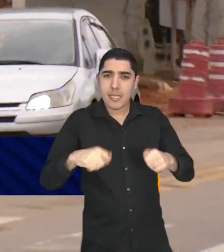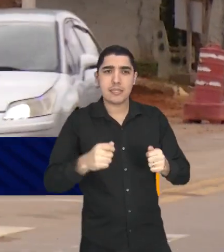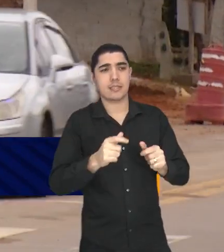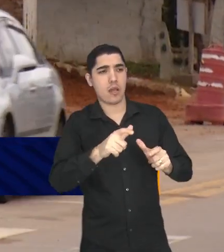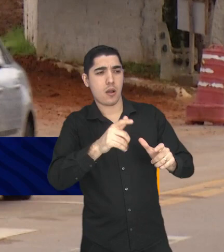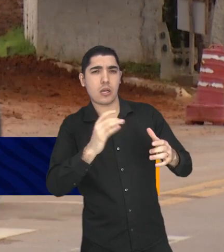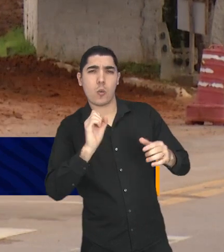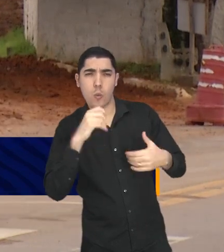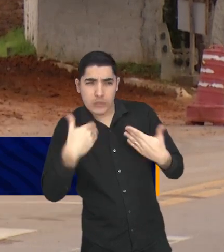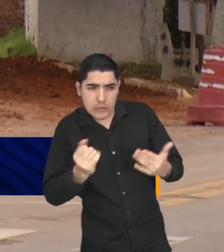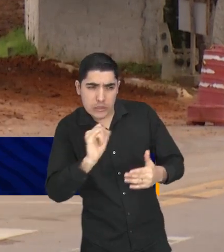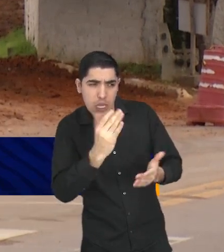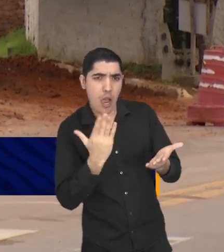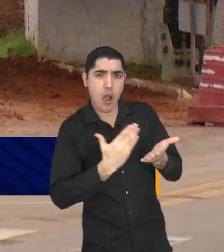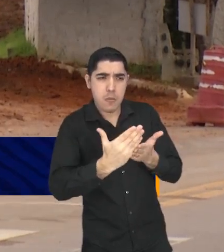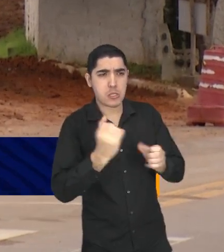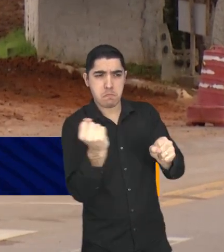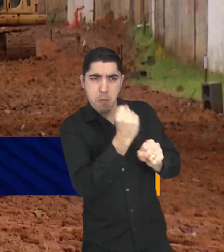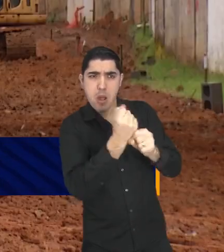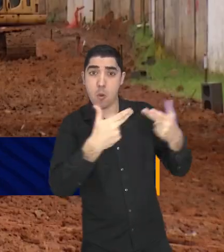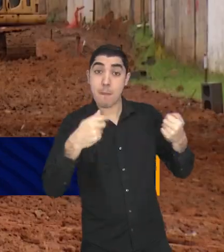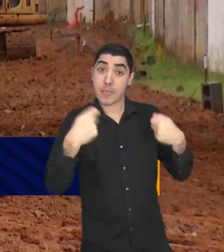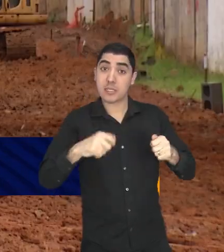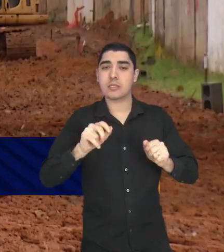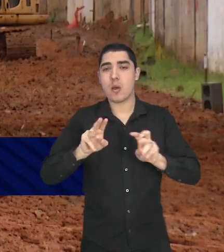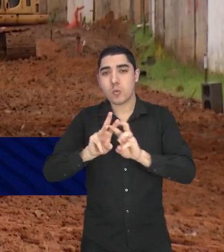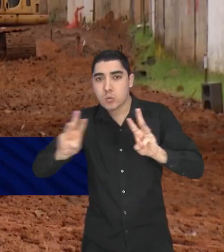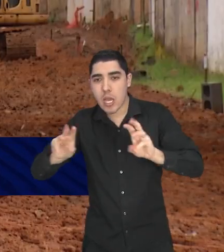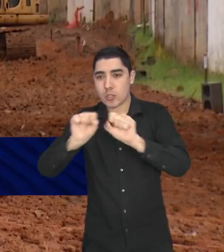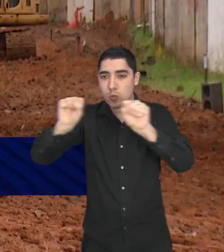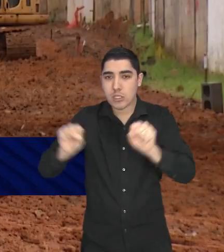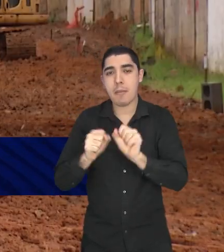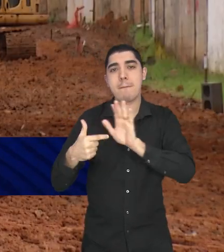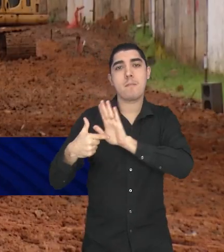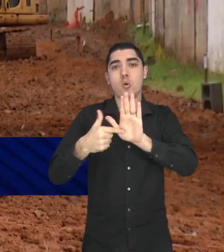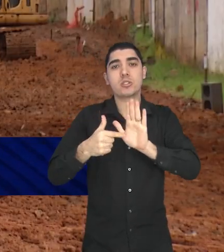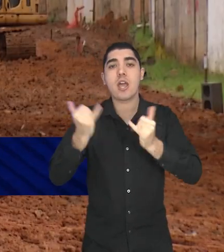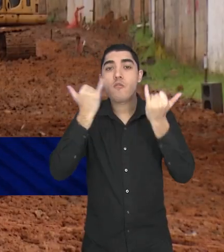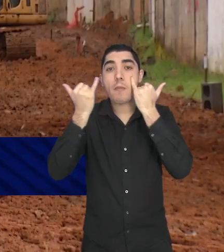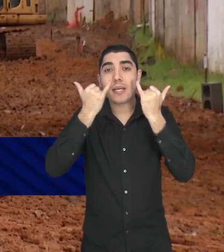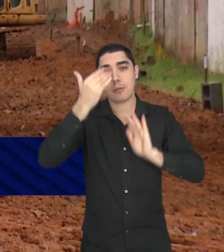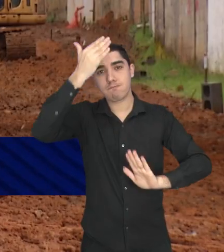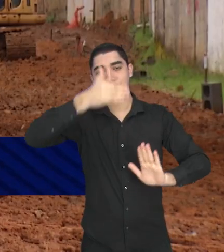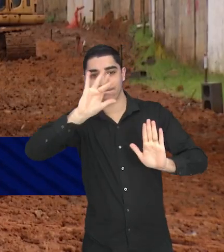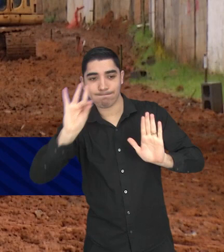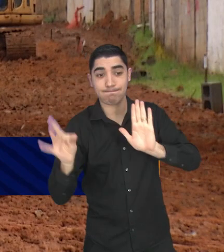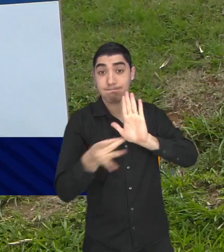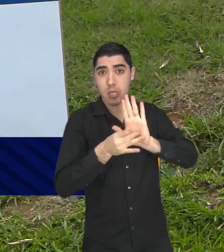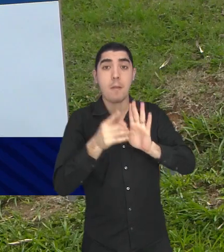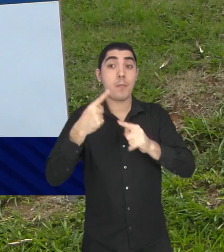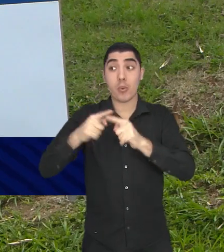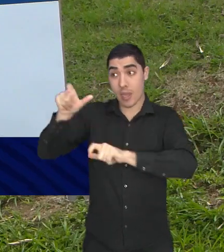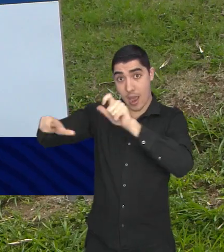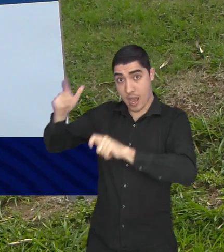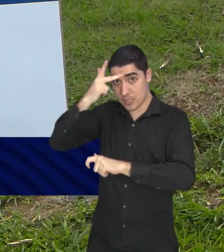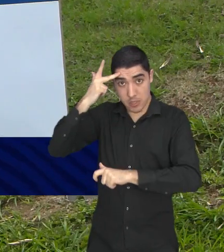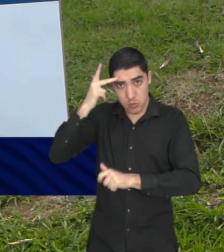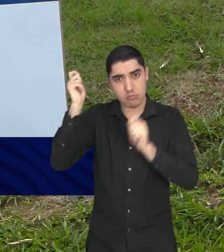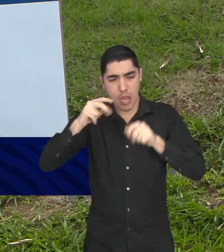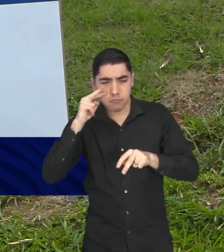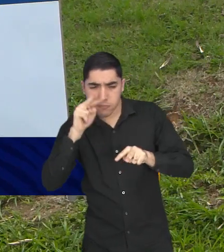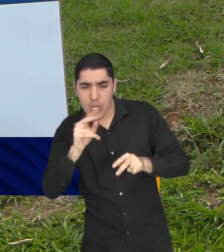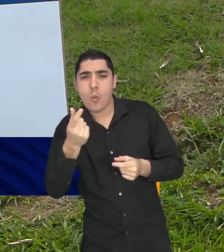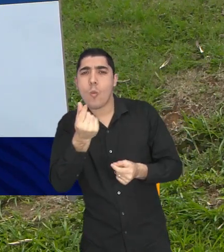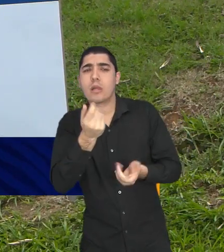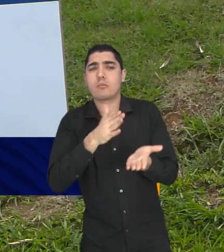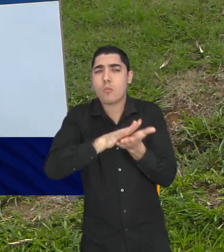de transparência nas obras públicas. Proposta quer garantir aos moradores o direito de fiscalizar as ações